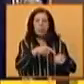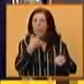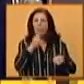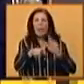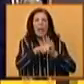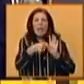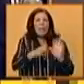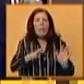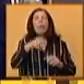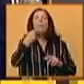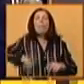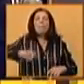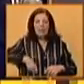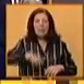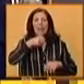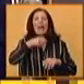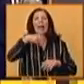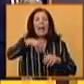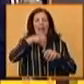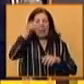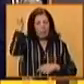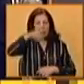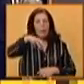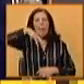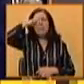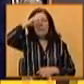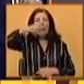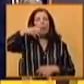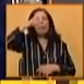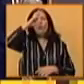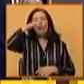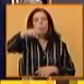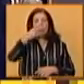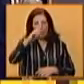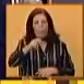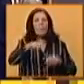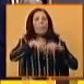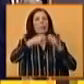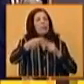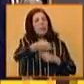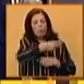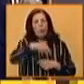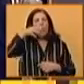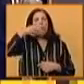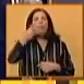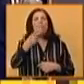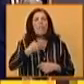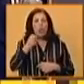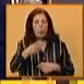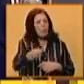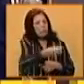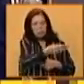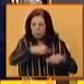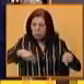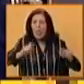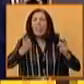A Presidência da República, o Ministério Público, a oposição, o provedor, todas essas entidades